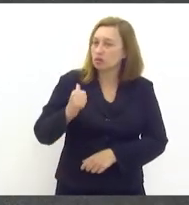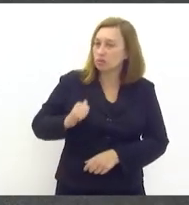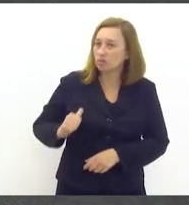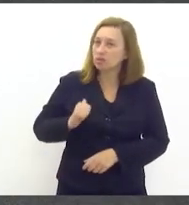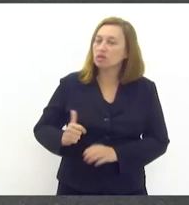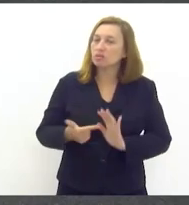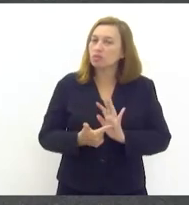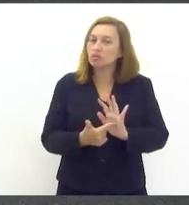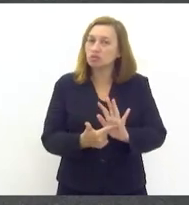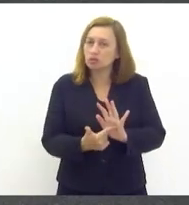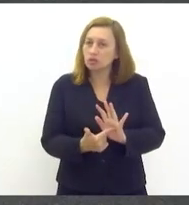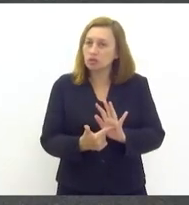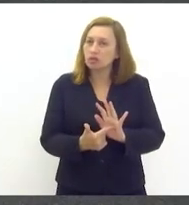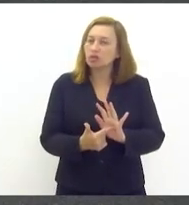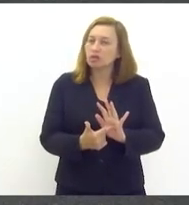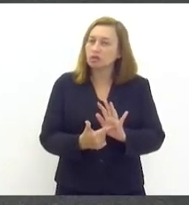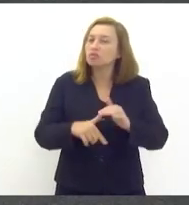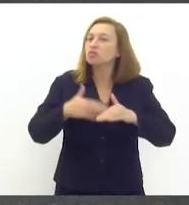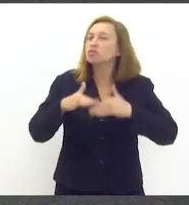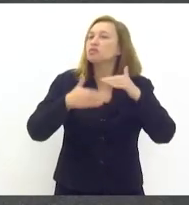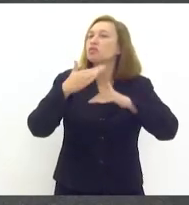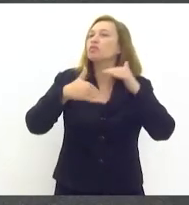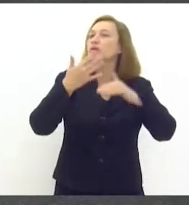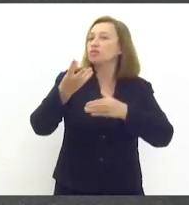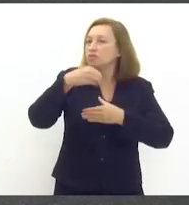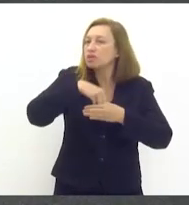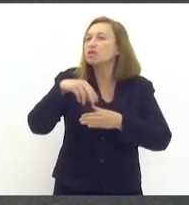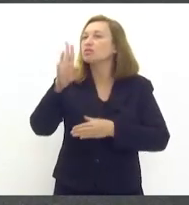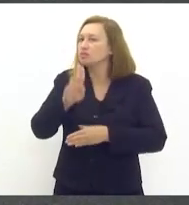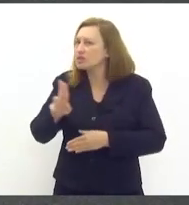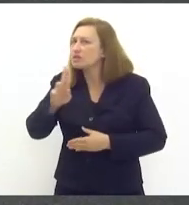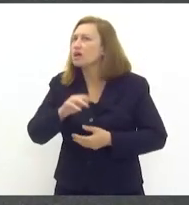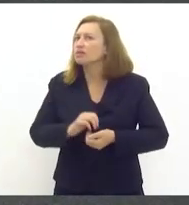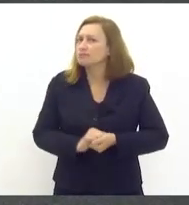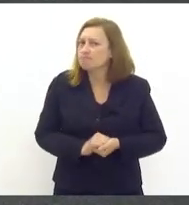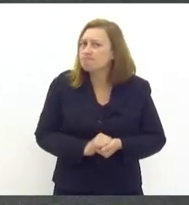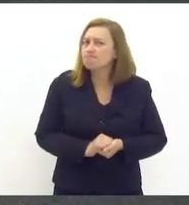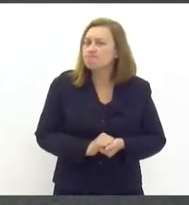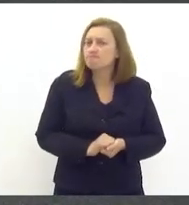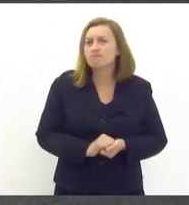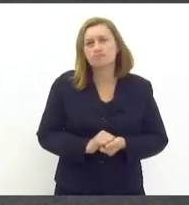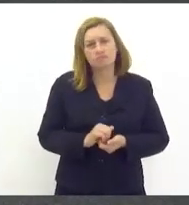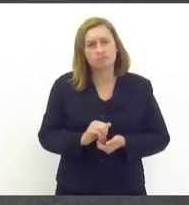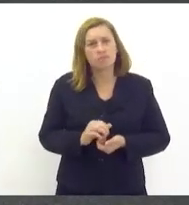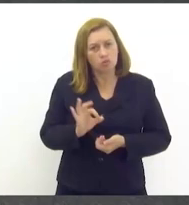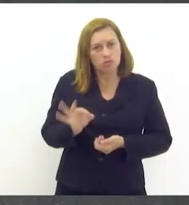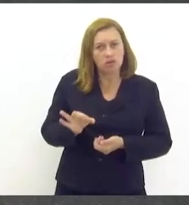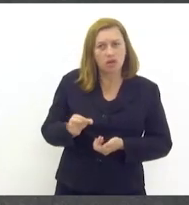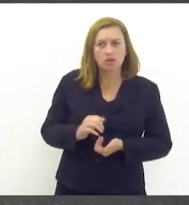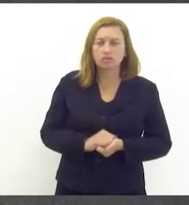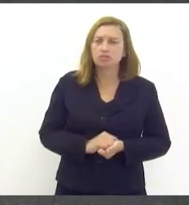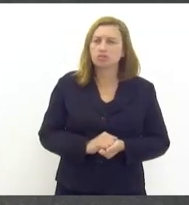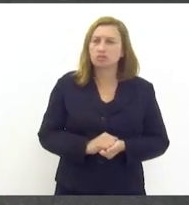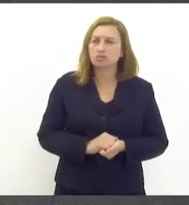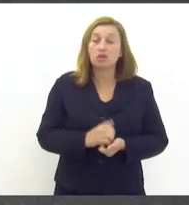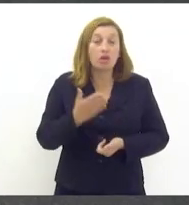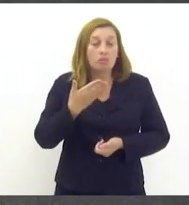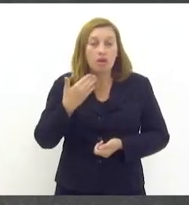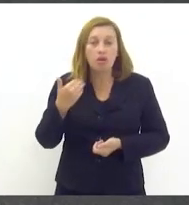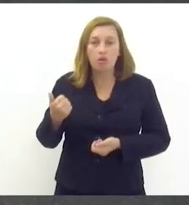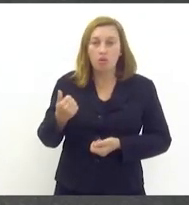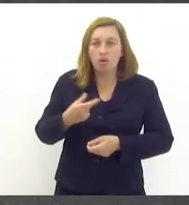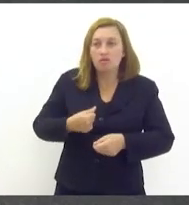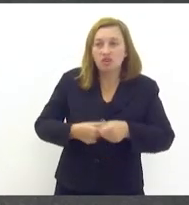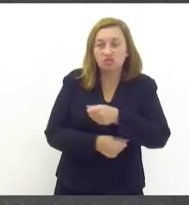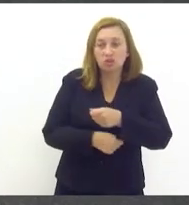o seu aproveitamento tem que mostrar o seu aproveitamento é o mínimo Aliás a gente está fazendo melhor investimento